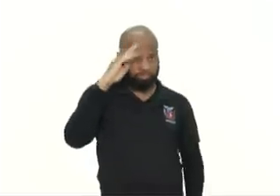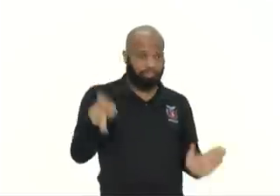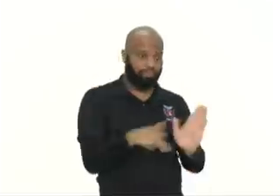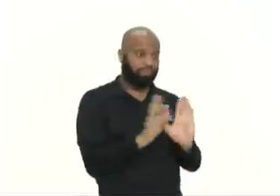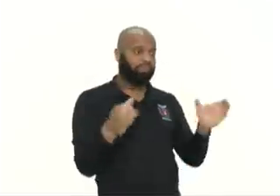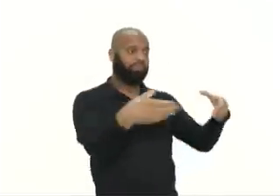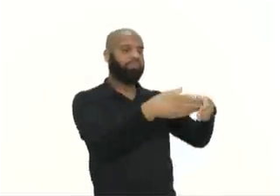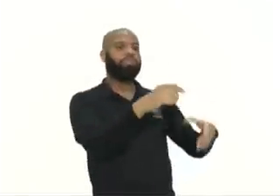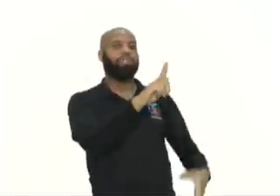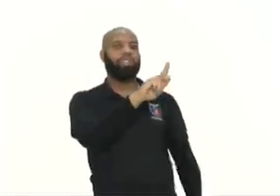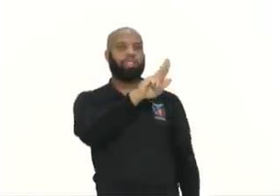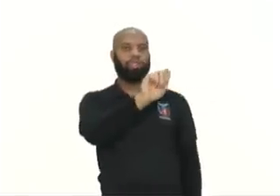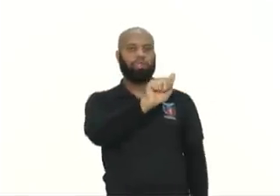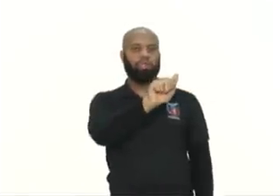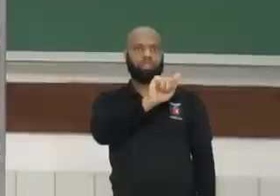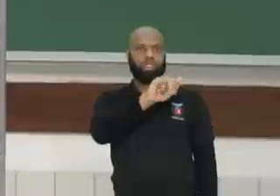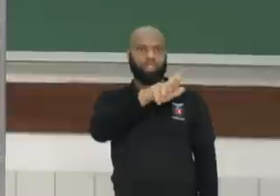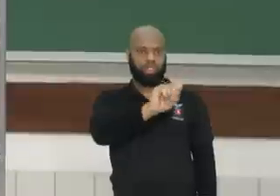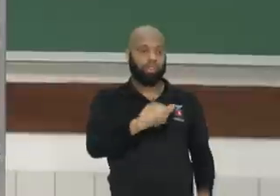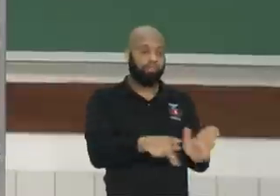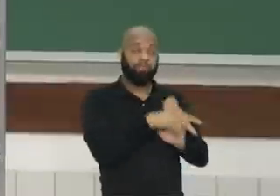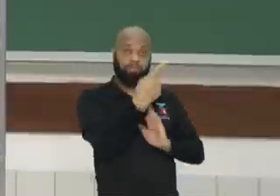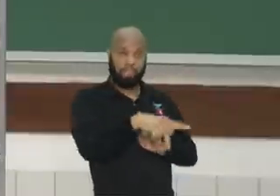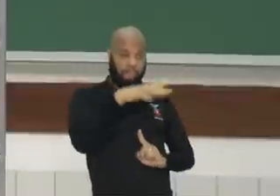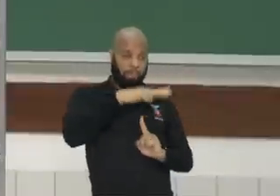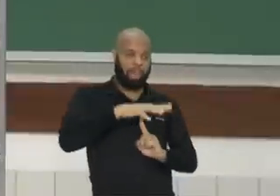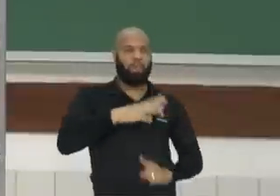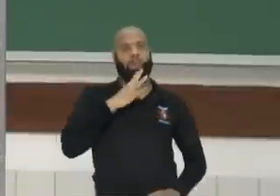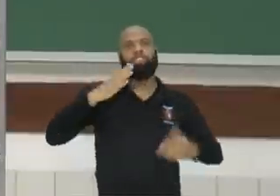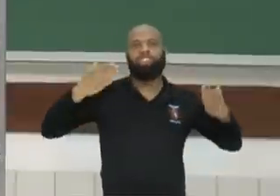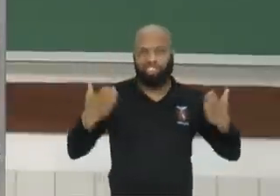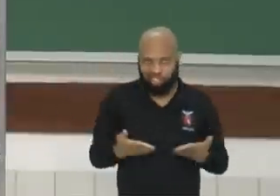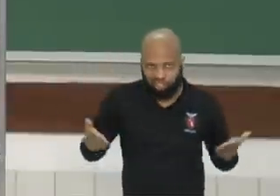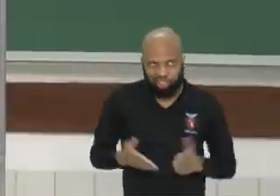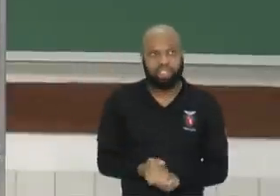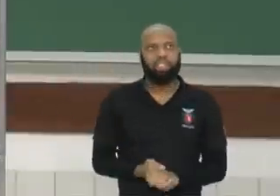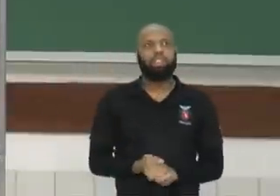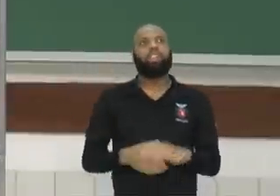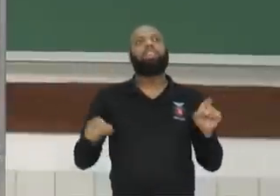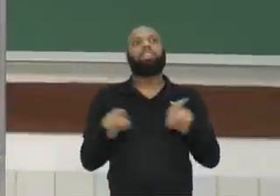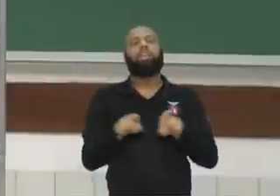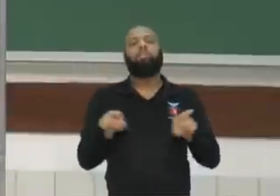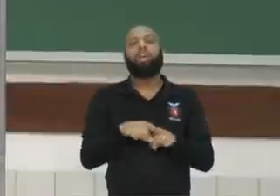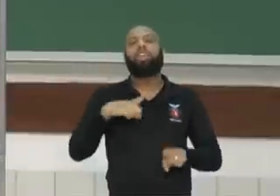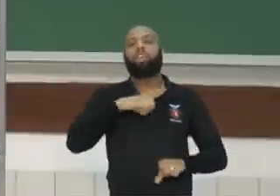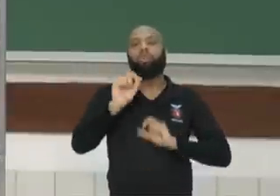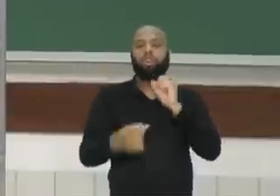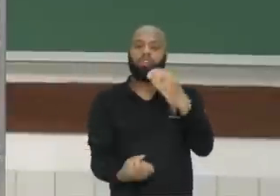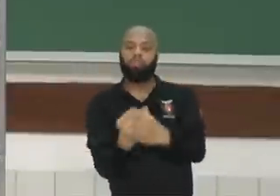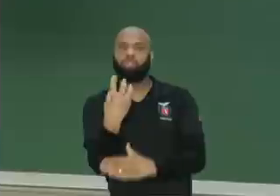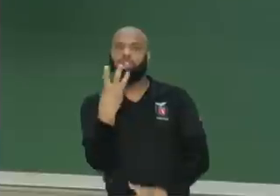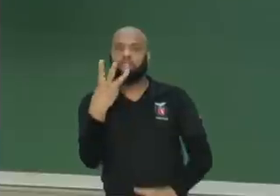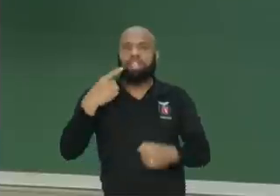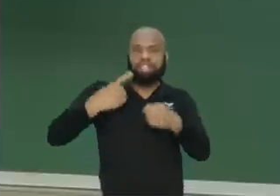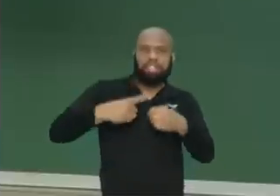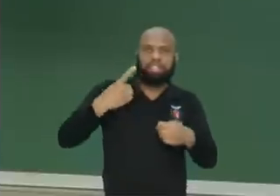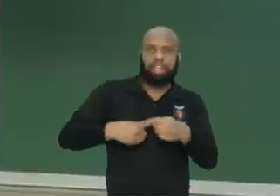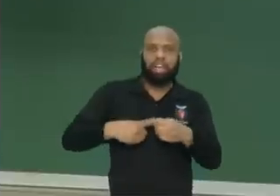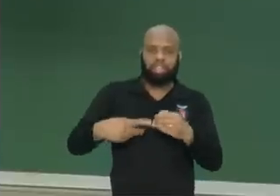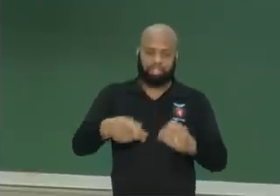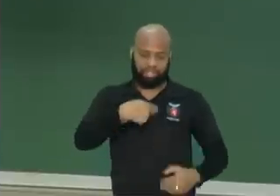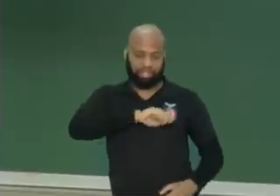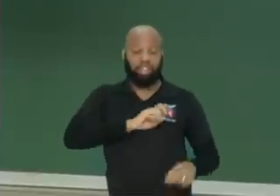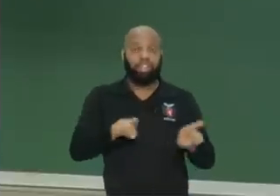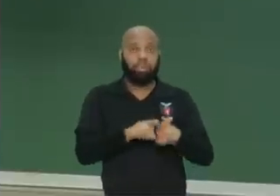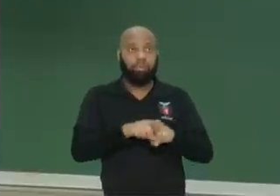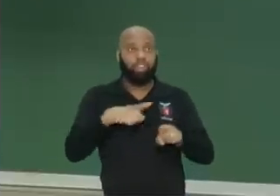território que abrangia praticamente o estado do Paraná, como a gente conhece hoje, né? E do qual foi fundada três cidades espanholas e